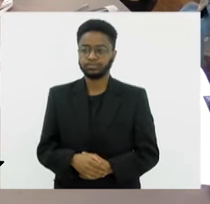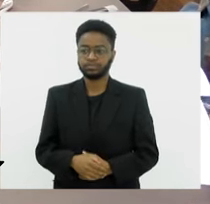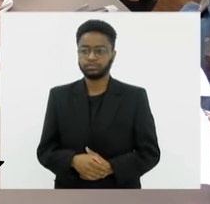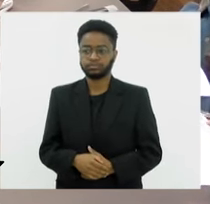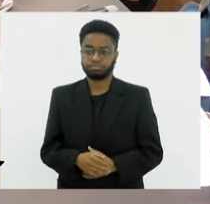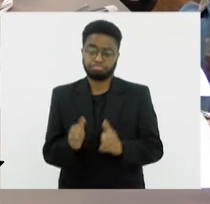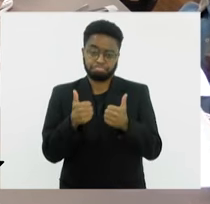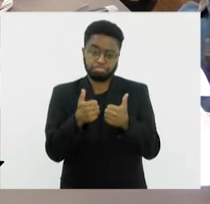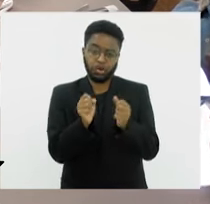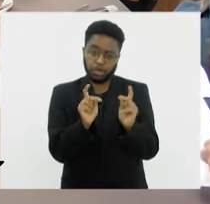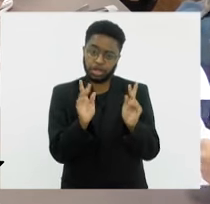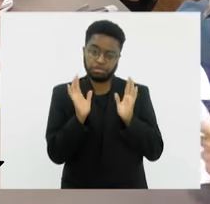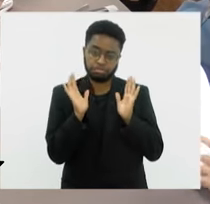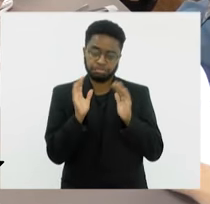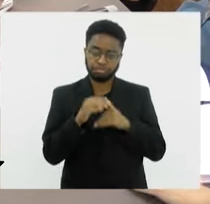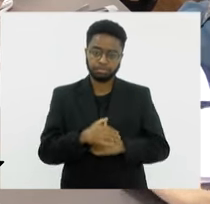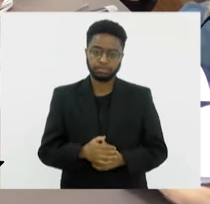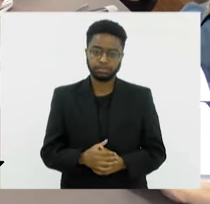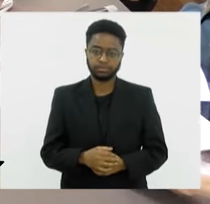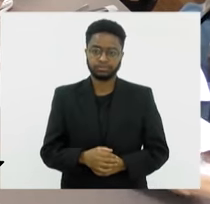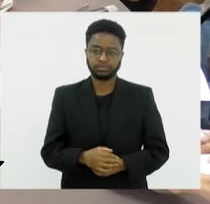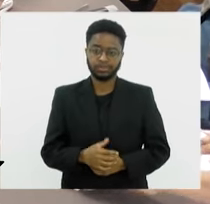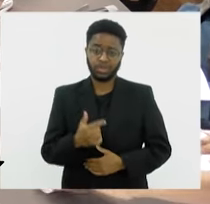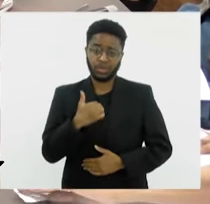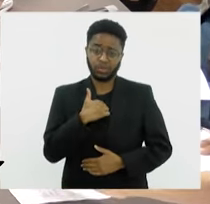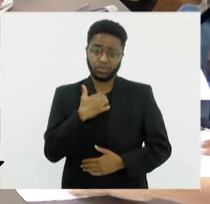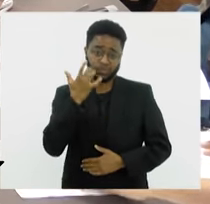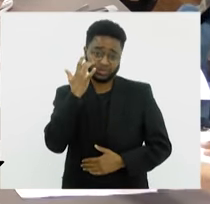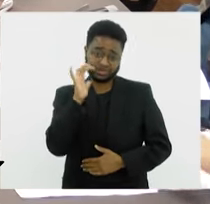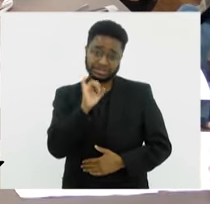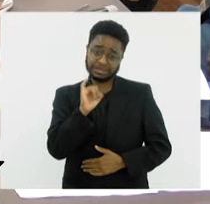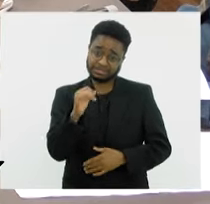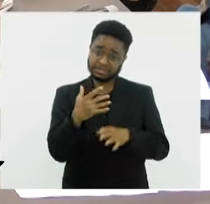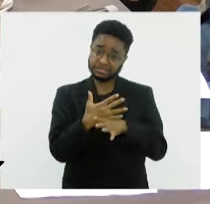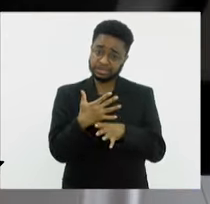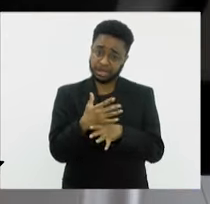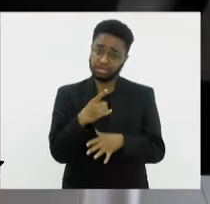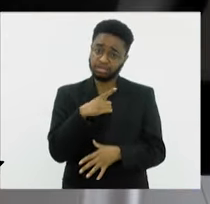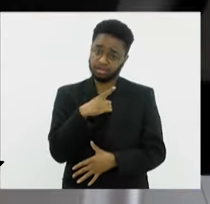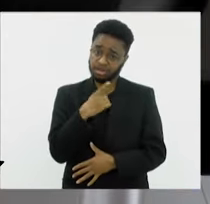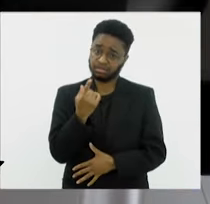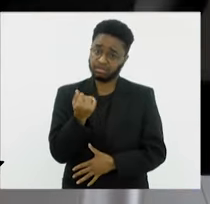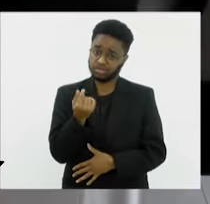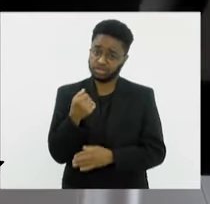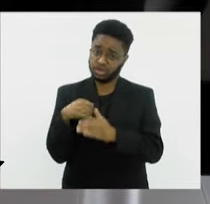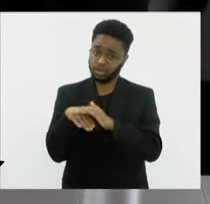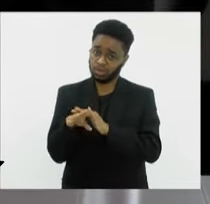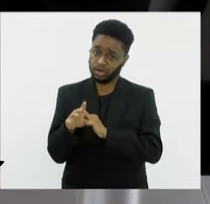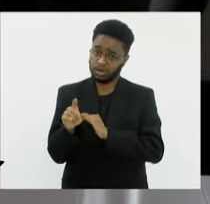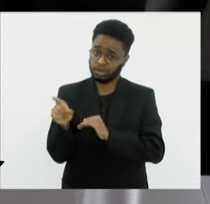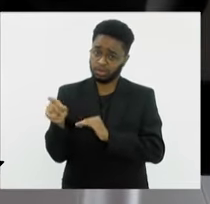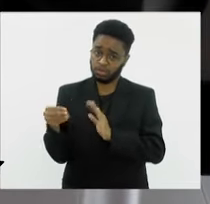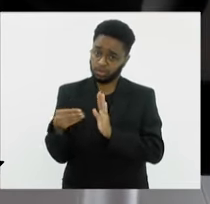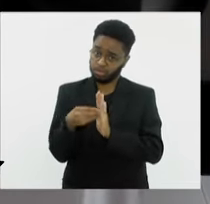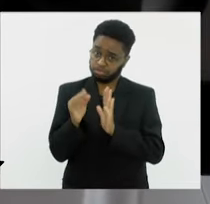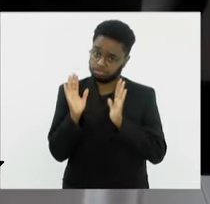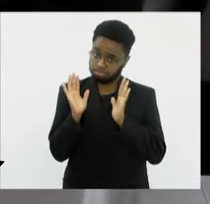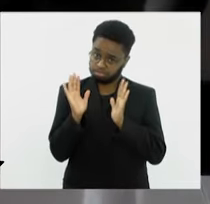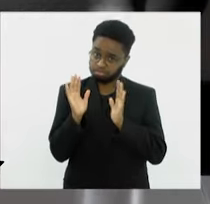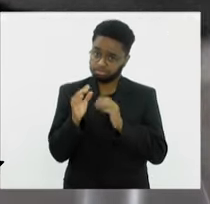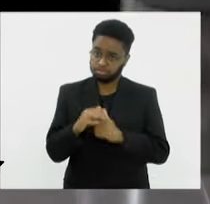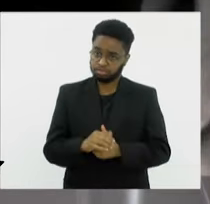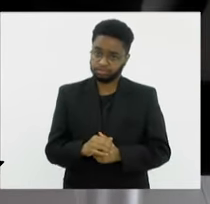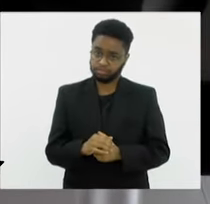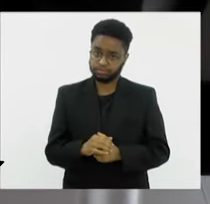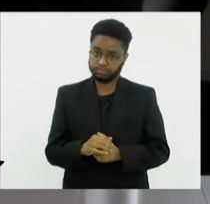Tá bom, não tem problema nenhum. Eu só não sei se os municípios têm esse fundo que ele colocou. fundo para mitigação